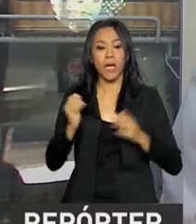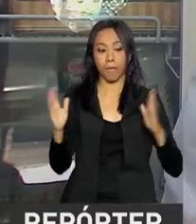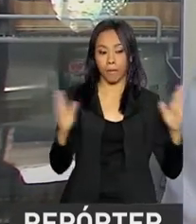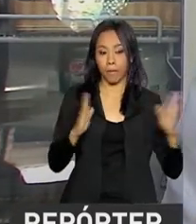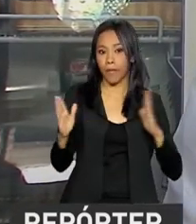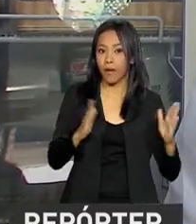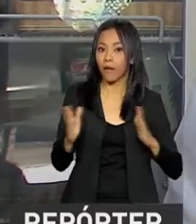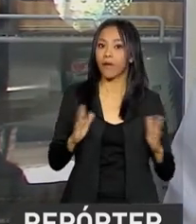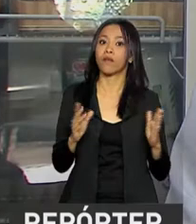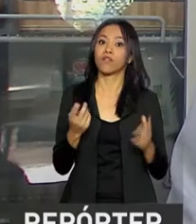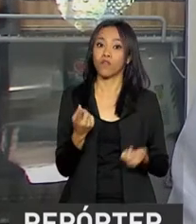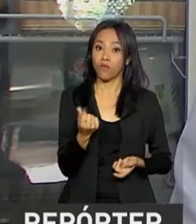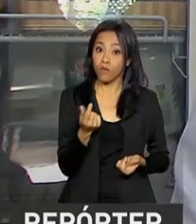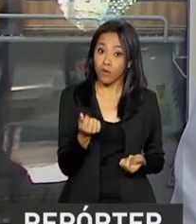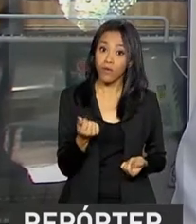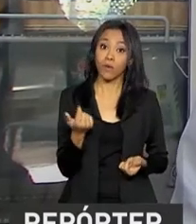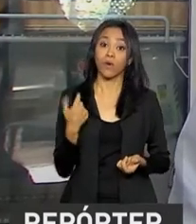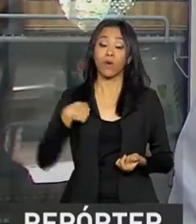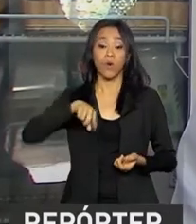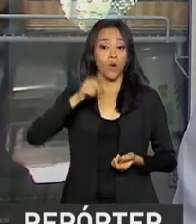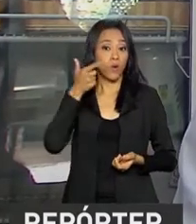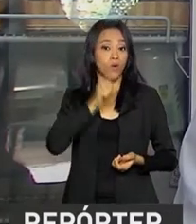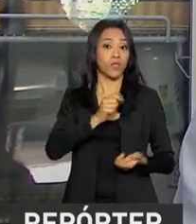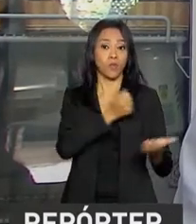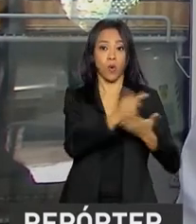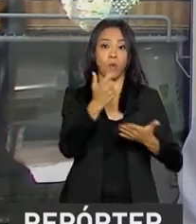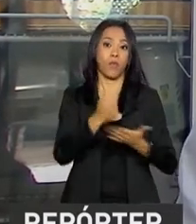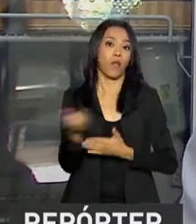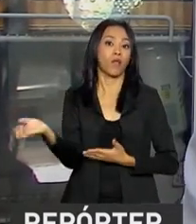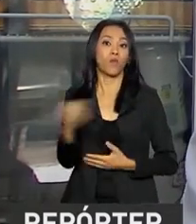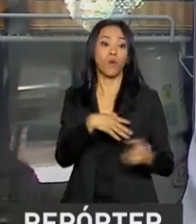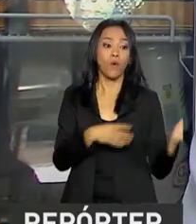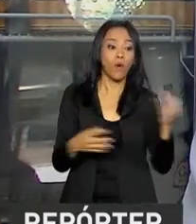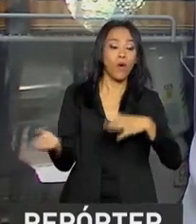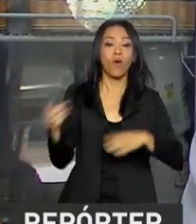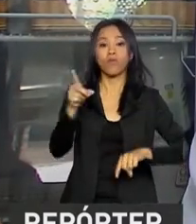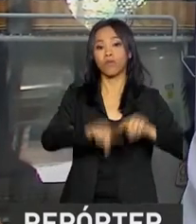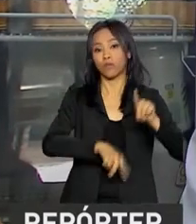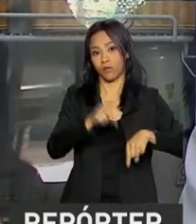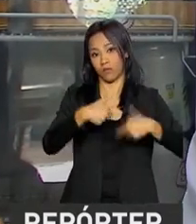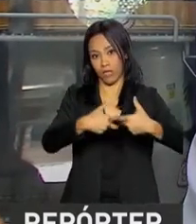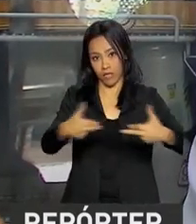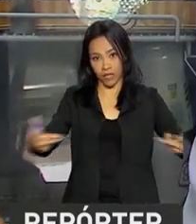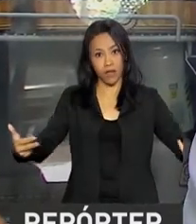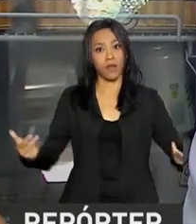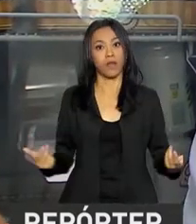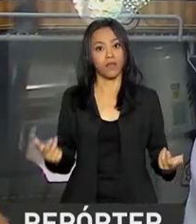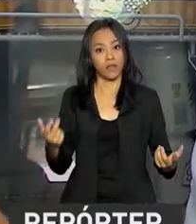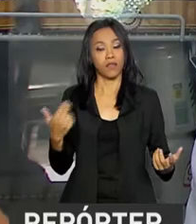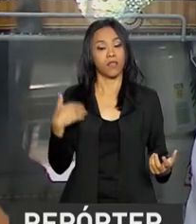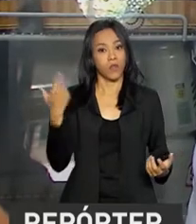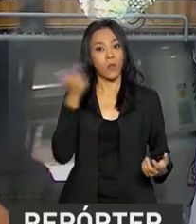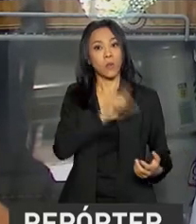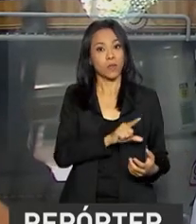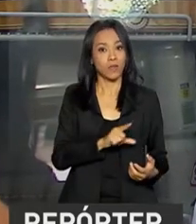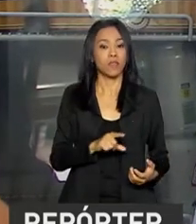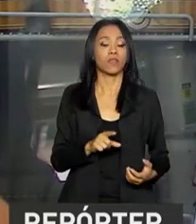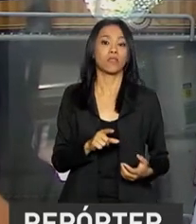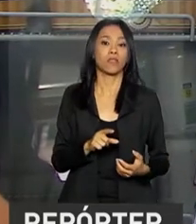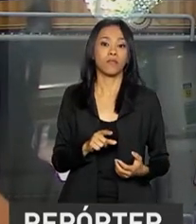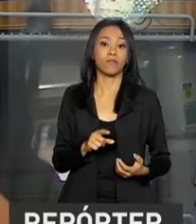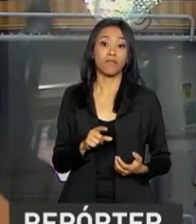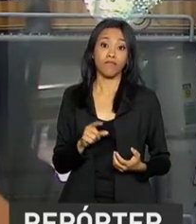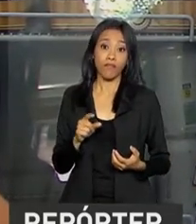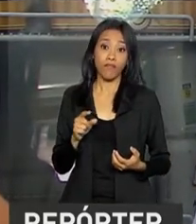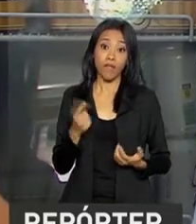que nossos fornecedores consegui adquirir novos equipamentos para otimizar a produção otimizar no estoque hoje eu consegui dar um oboé da